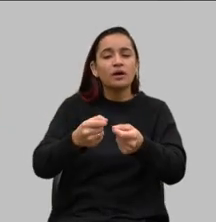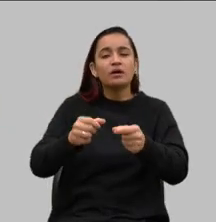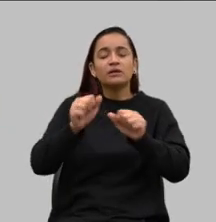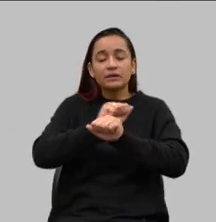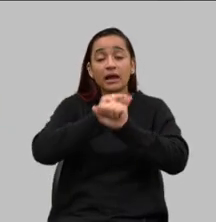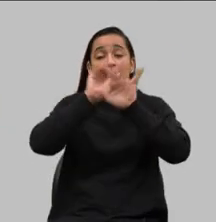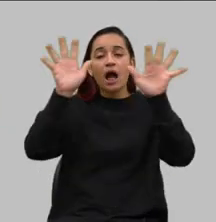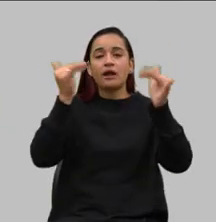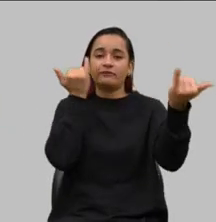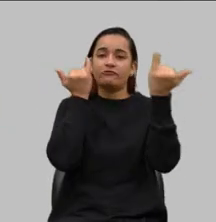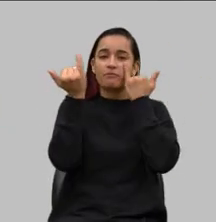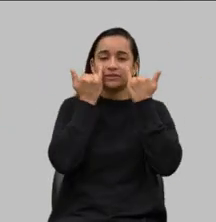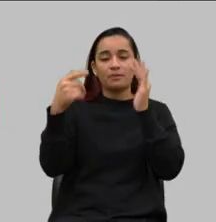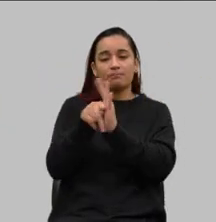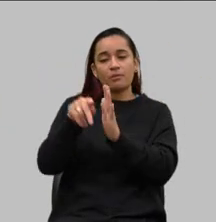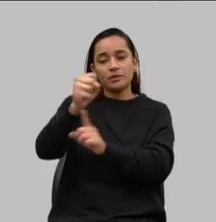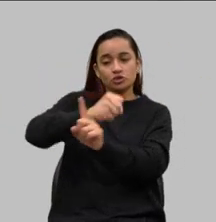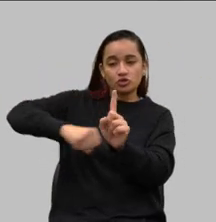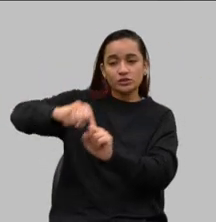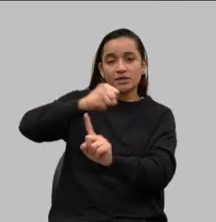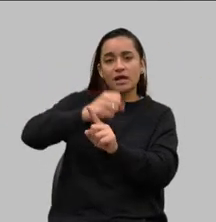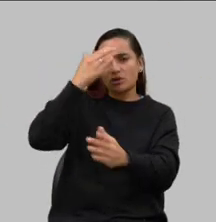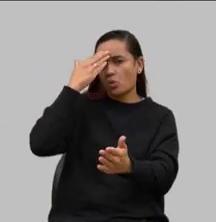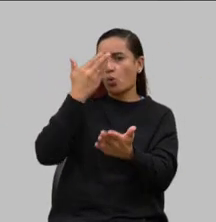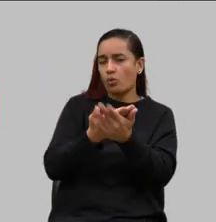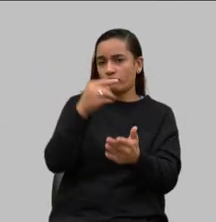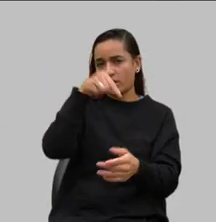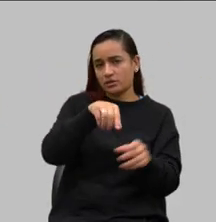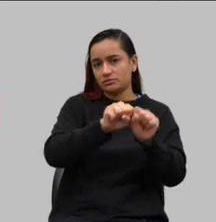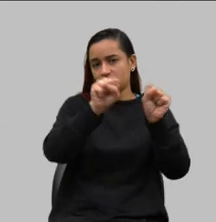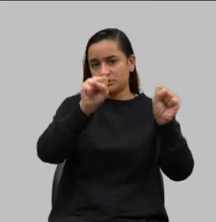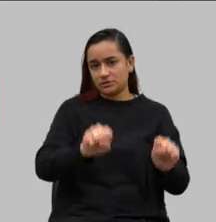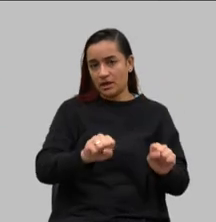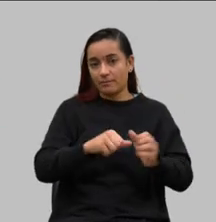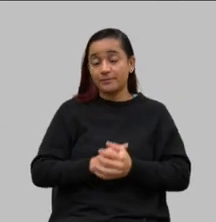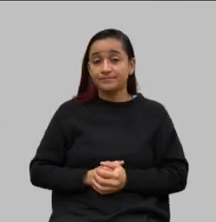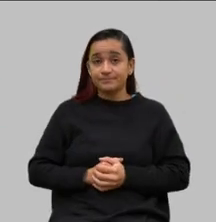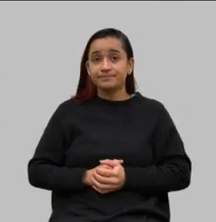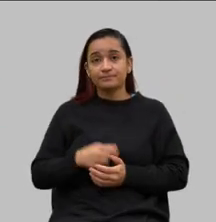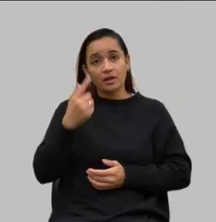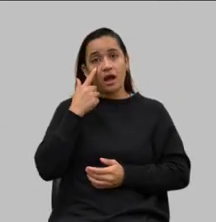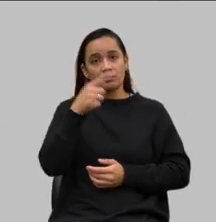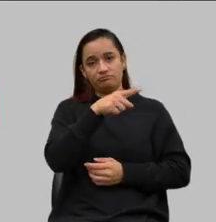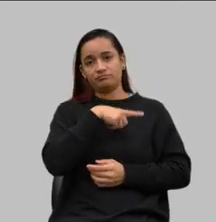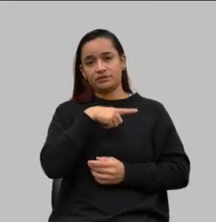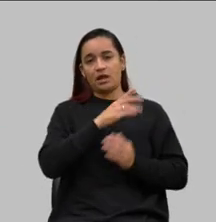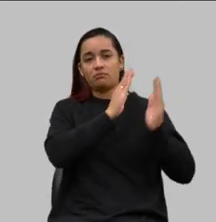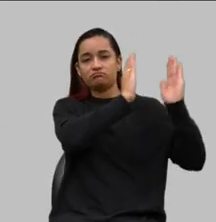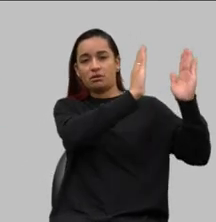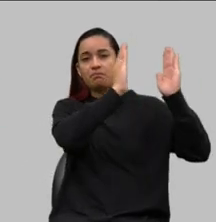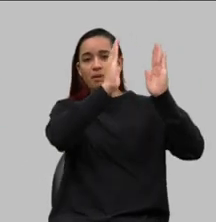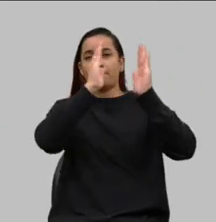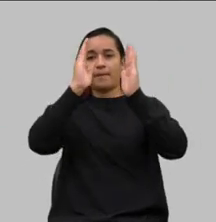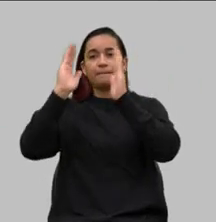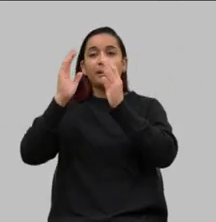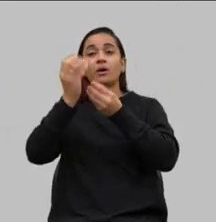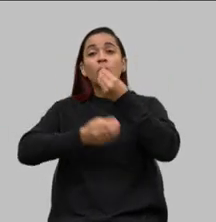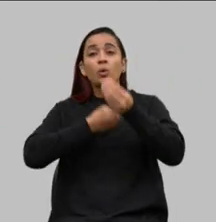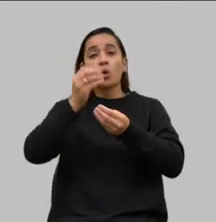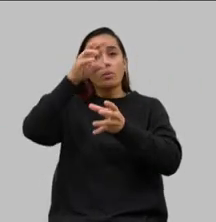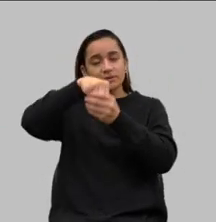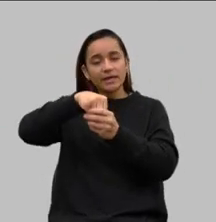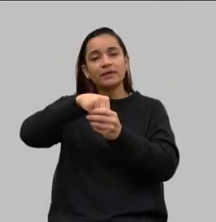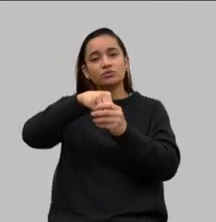sociedade e confiabilidade a esse sistema então aqui são as etapas previstas dentro do sistema inclusive uma